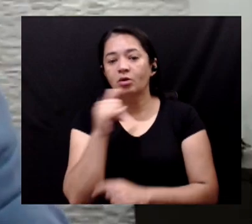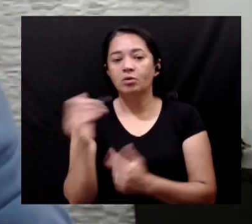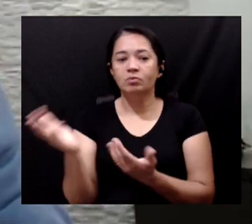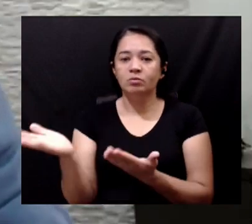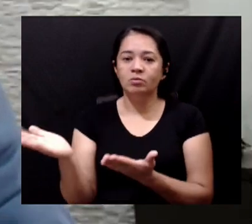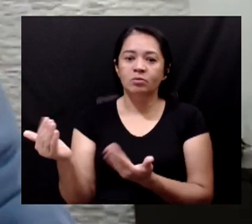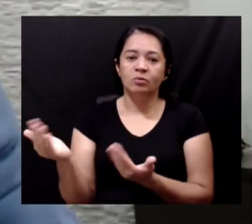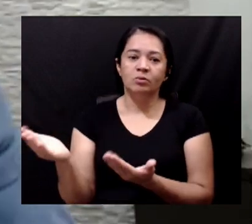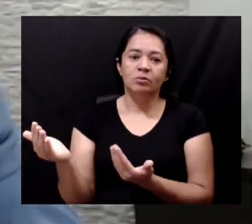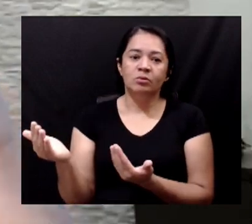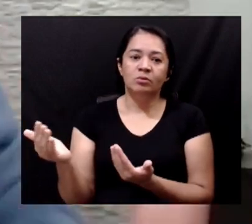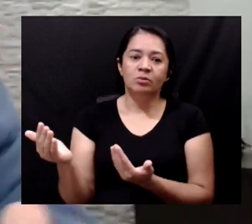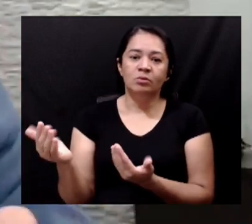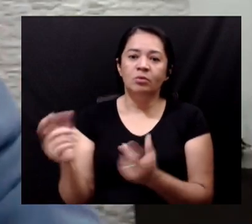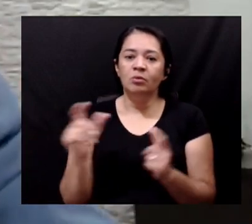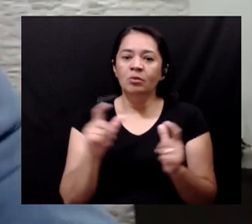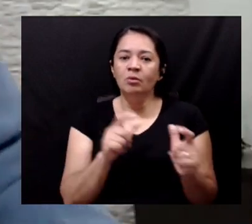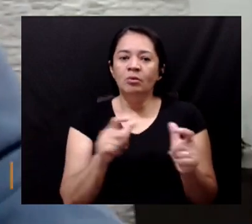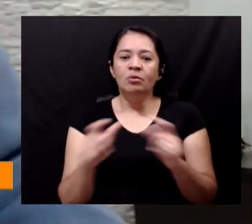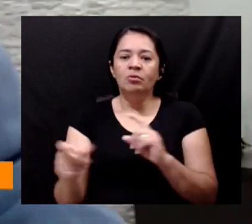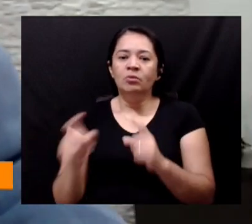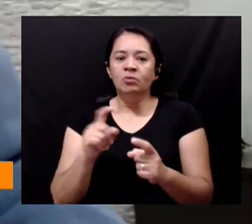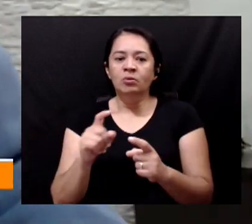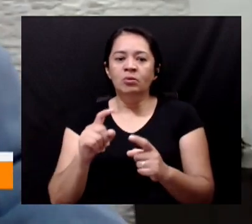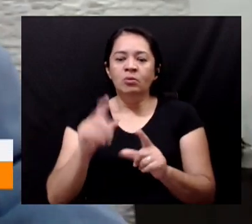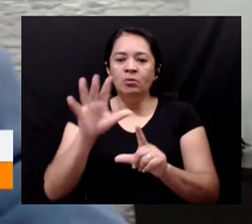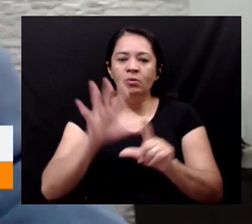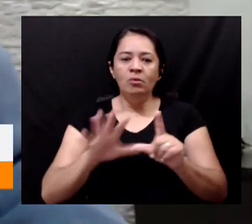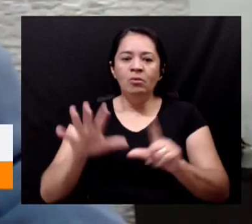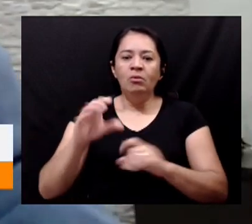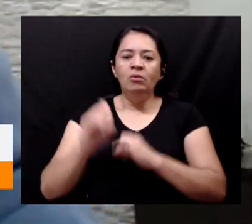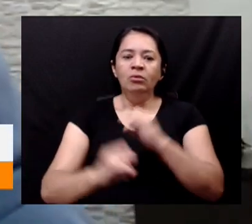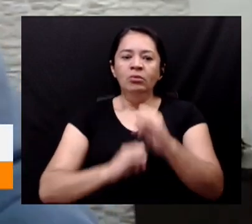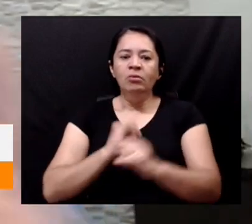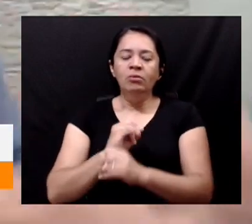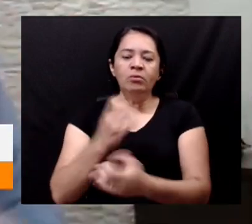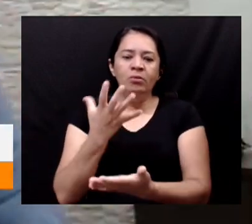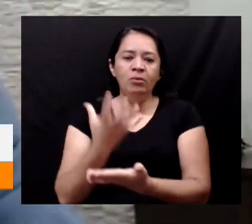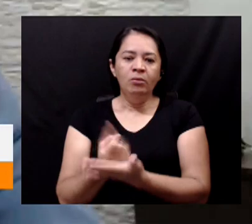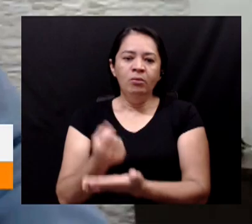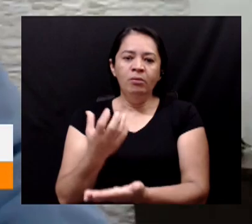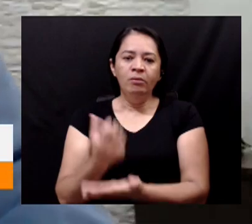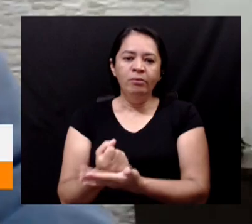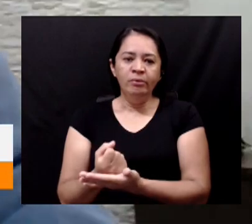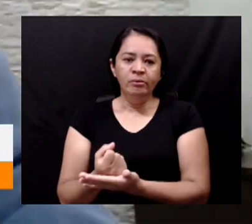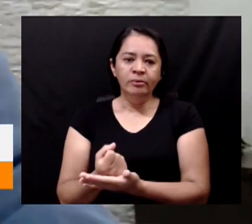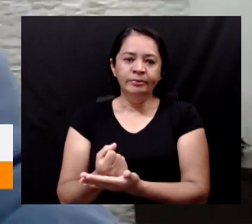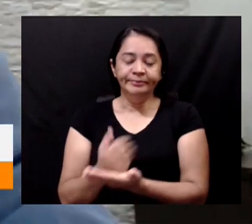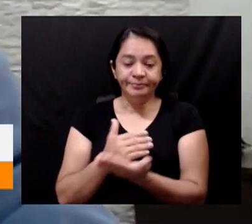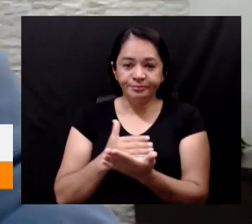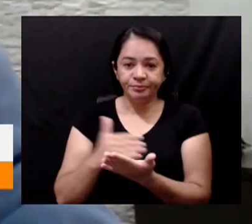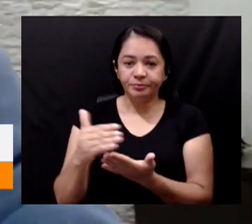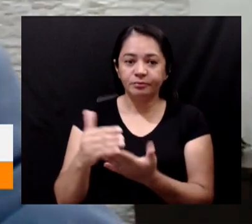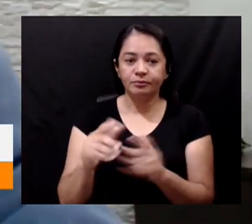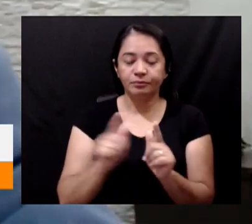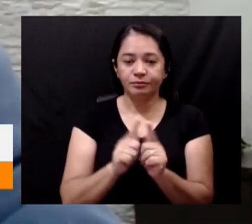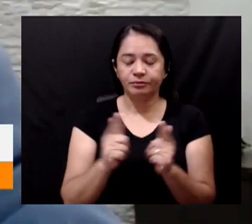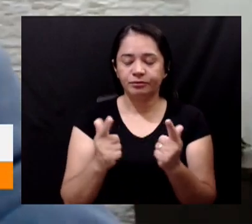estão reunidos em plataformas virtuais, aplicativos, e que a partir desses grupos que eles estão